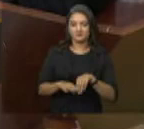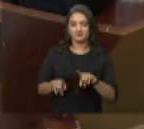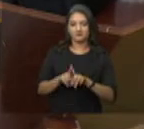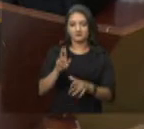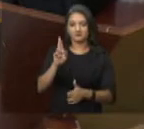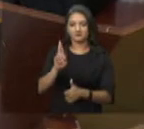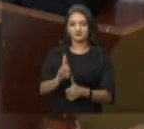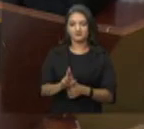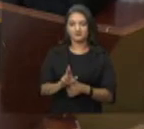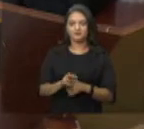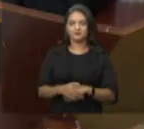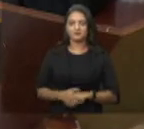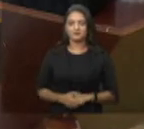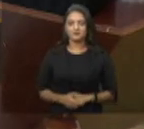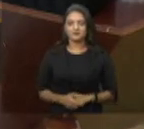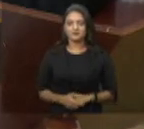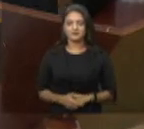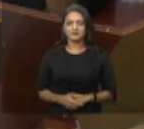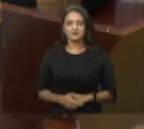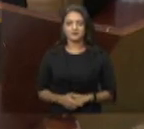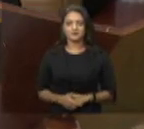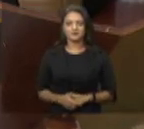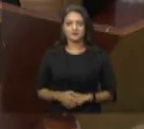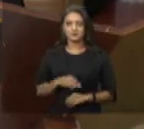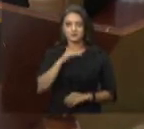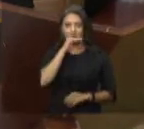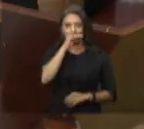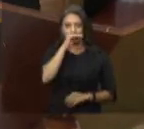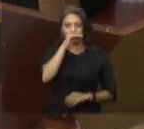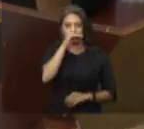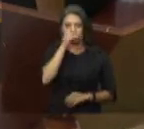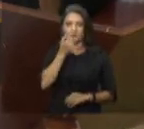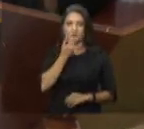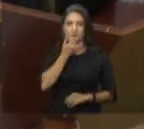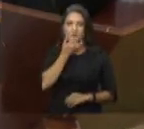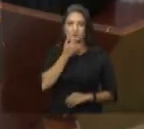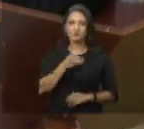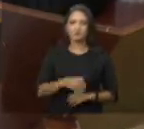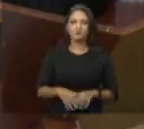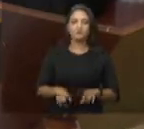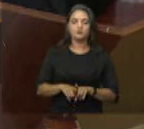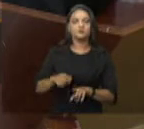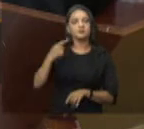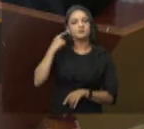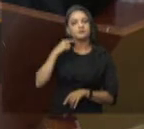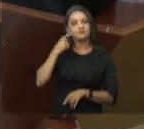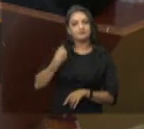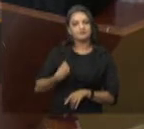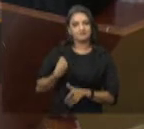Geral da República senhor dos Advogados aqui presentes